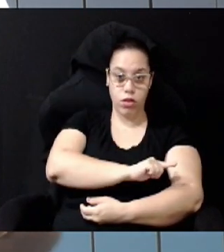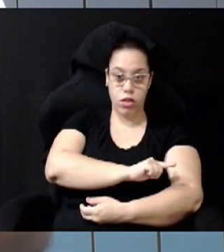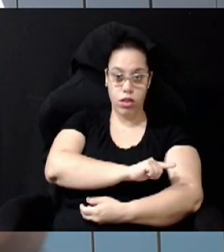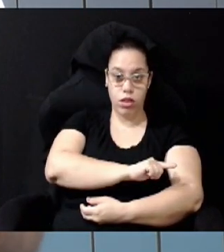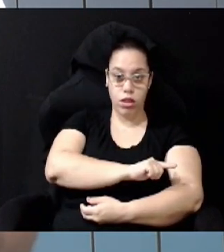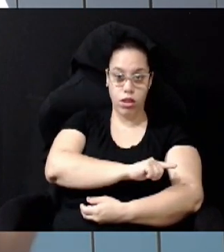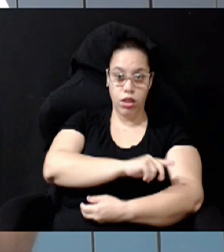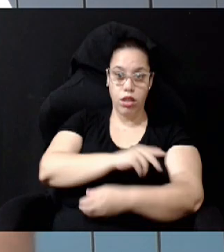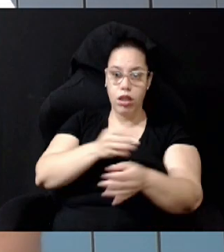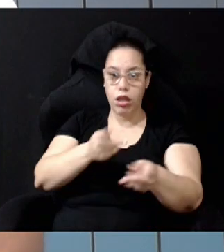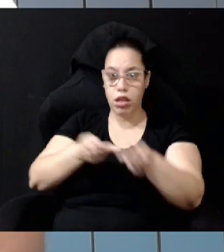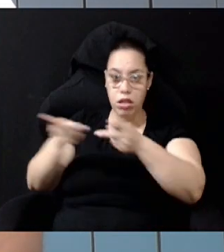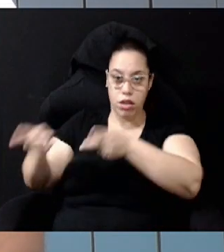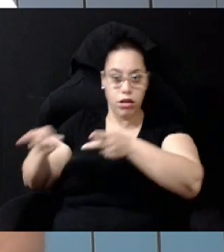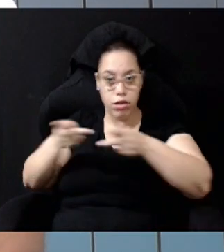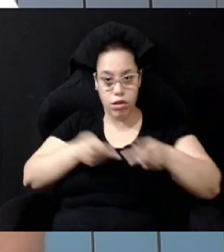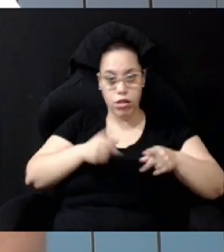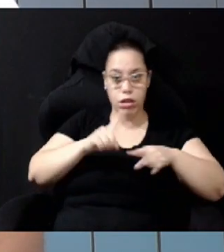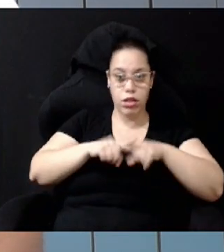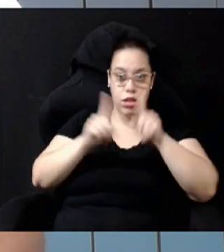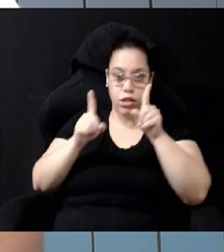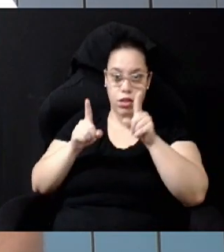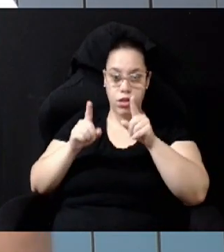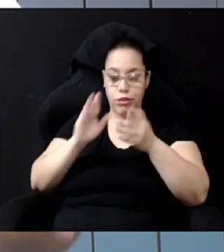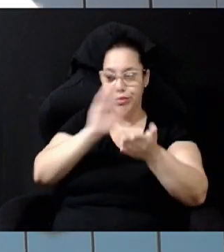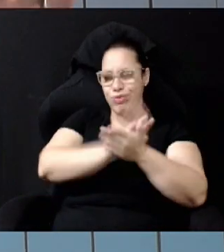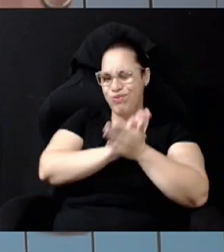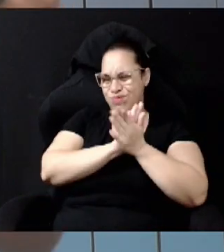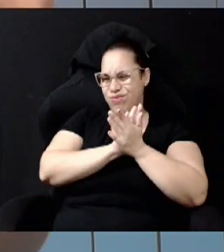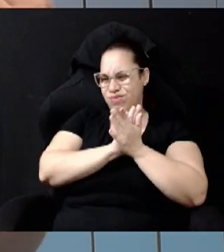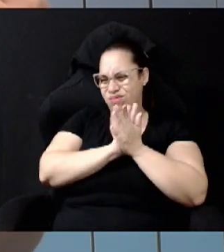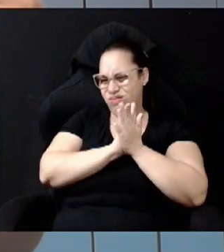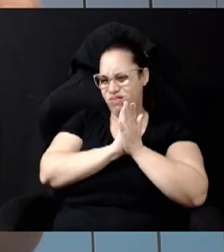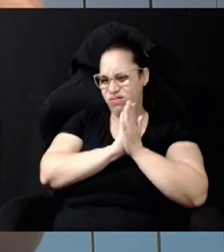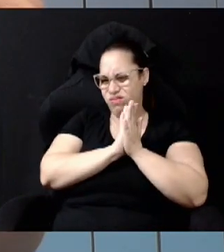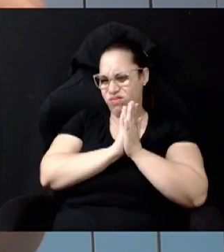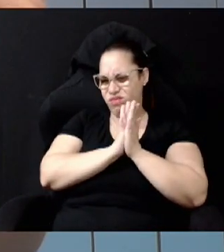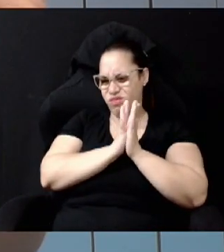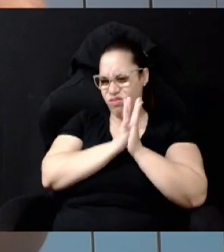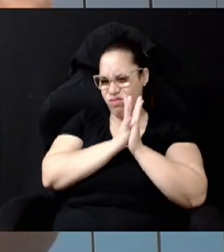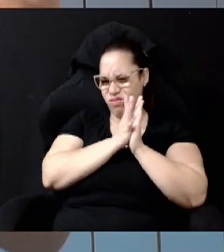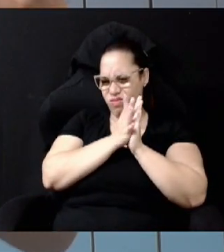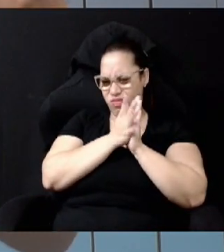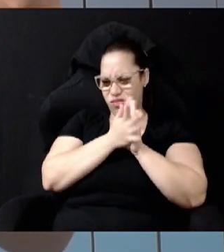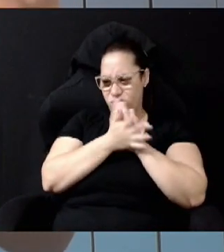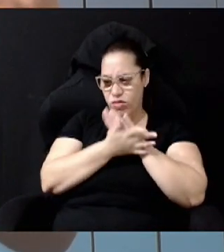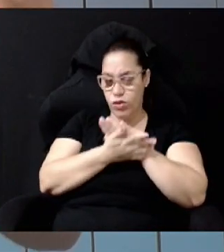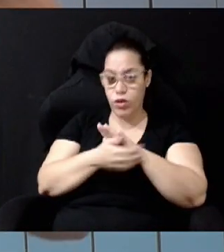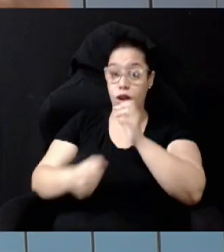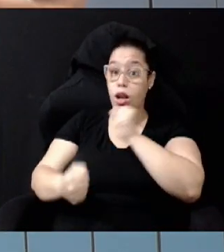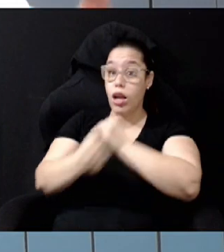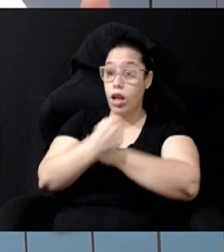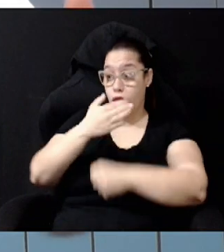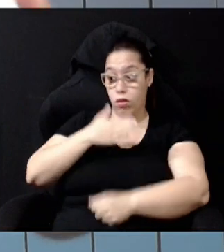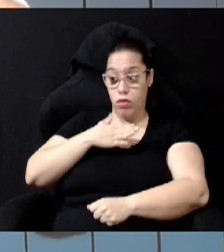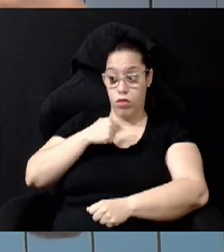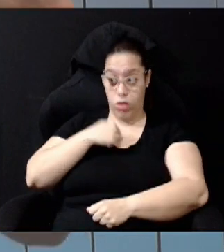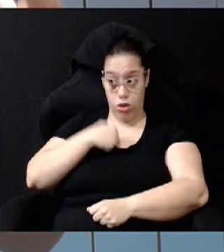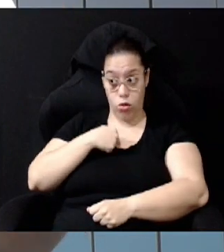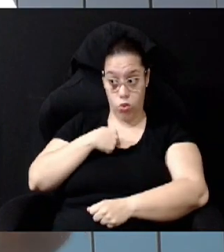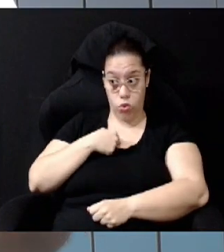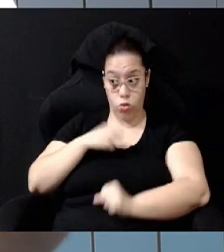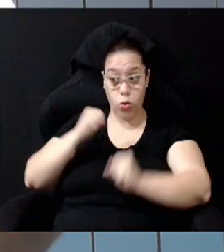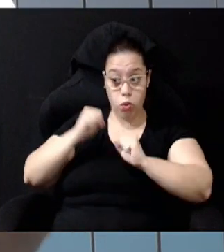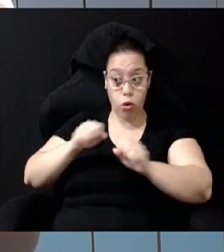andar, mas tem a degradação. Então é preciso, eu sou defensor de que as pessoas possam entrar,